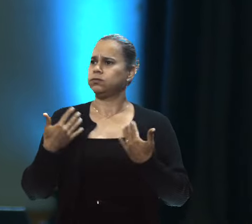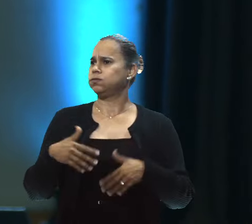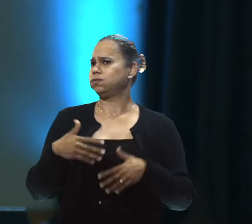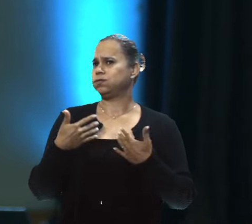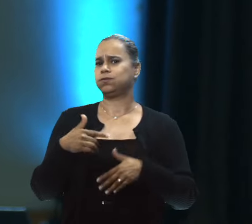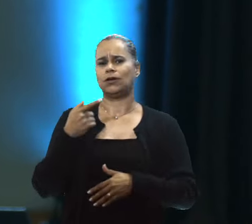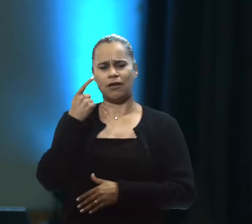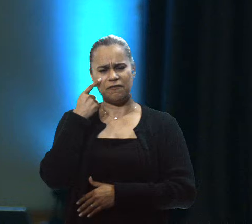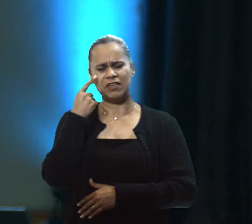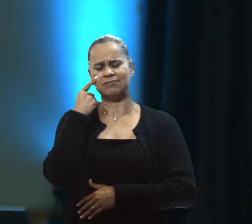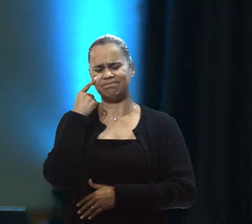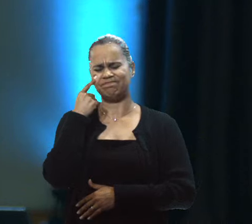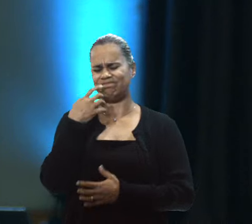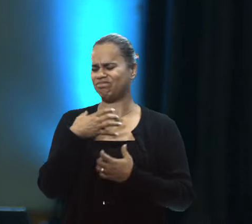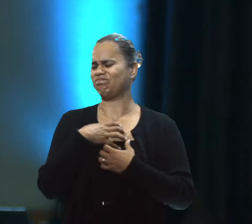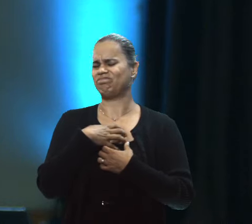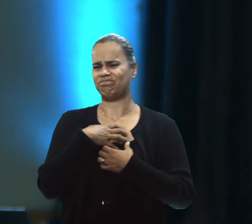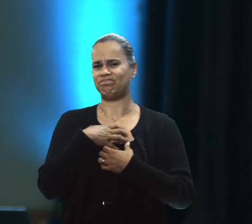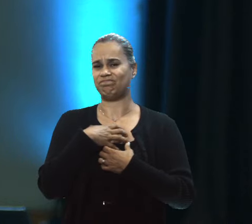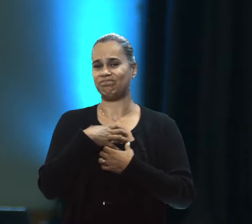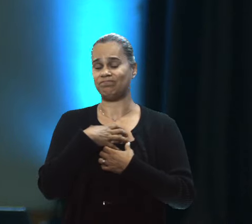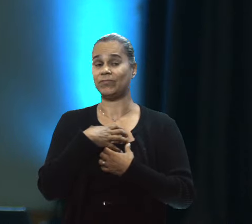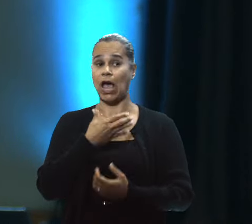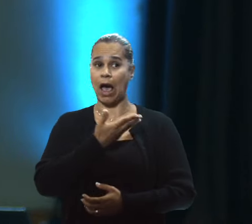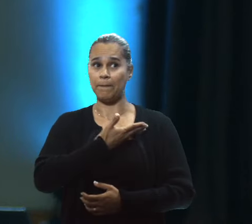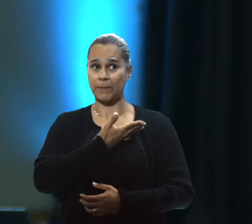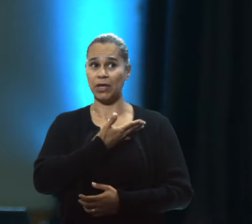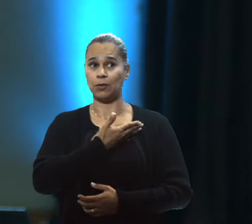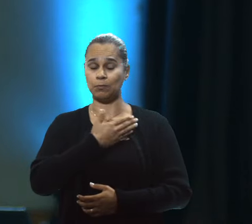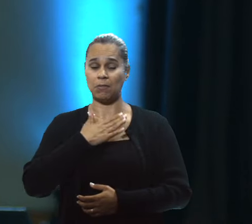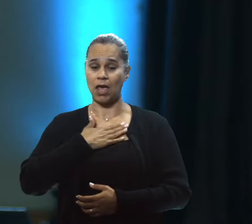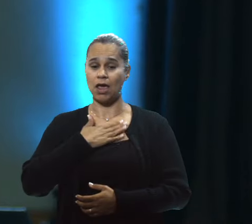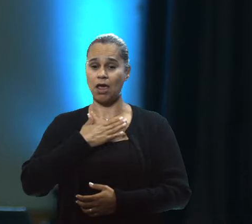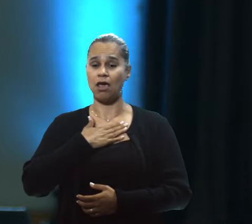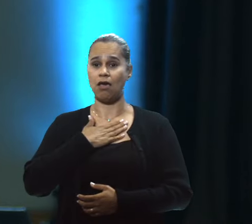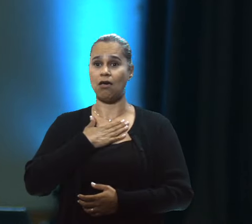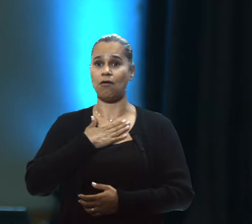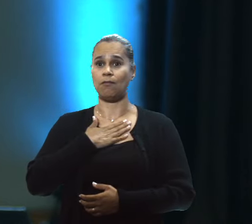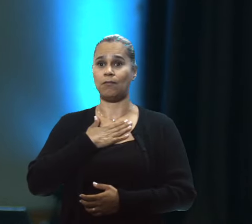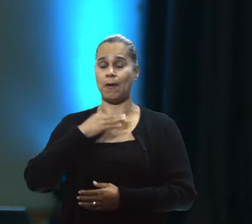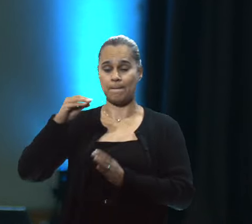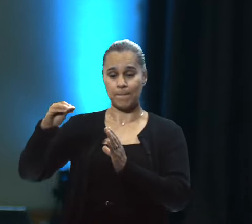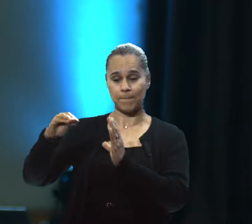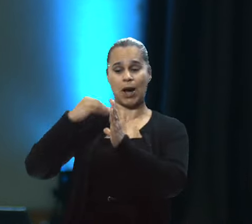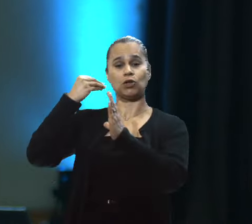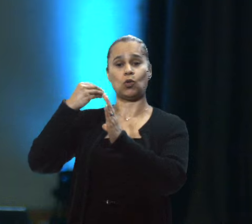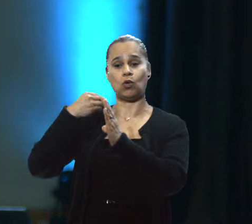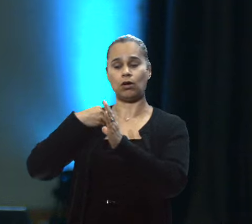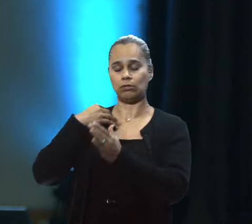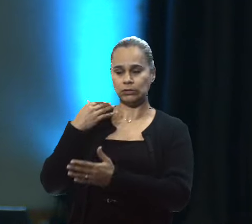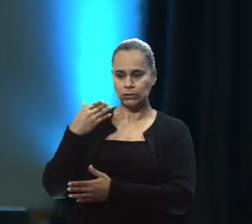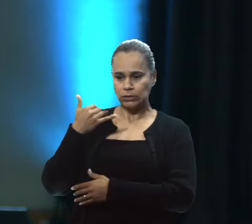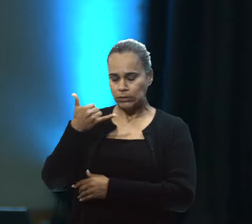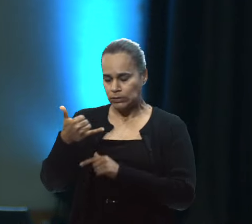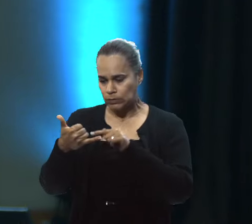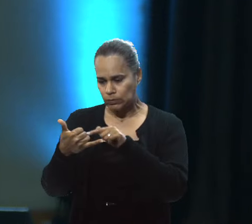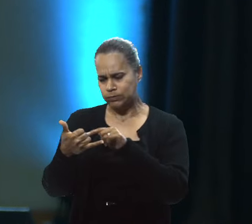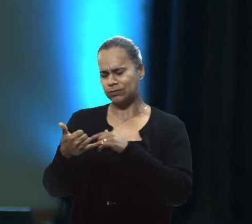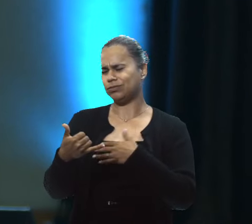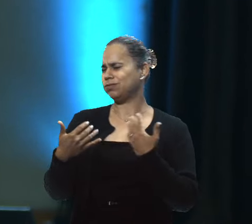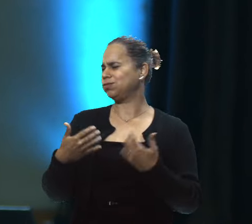tarja que põe, né, de um amigo meu, e foi horrível. O cara um tiro no pescoço, sangue para todo lado, os filhos